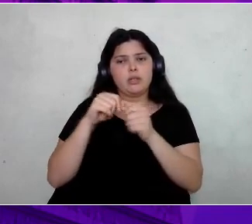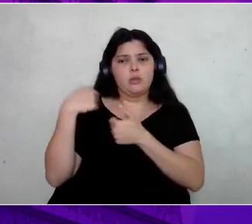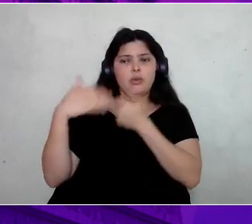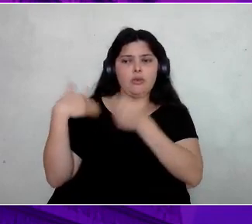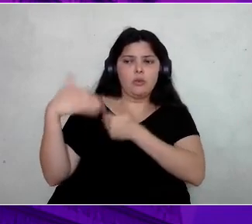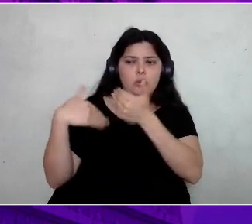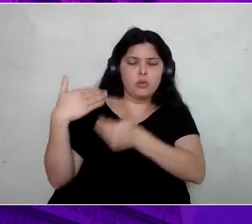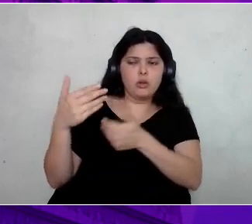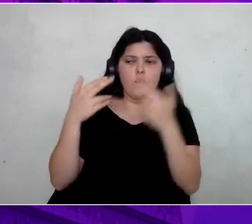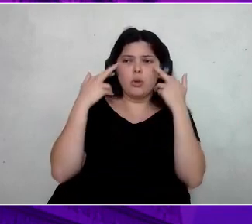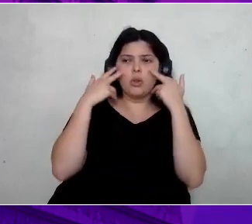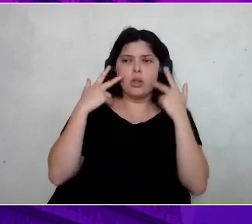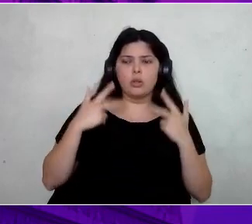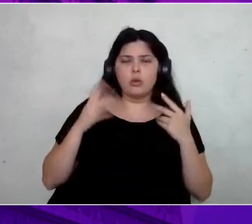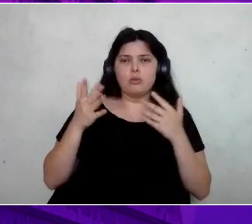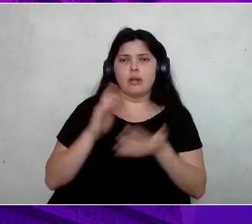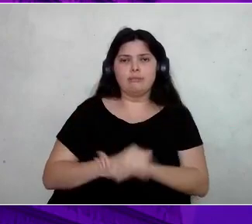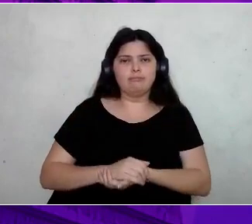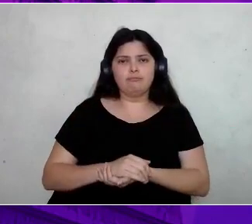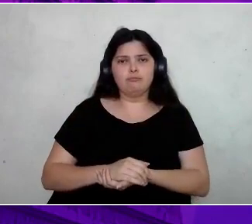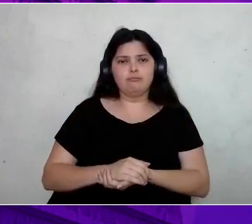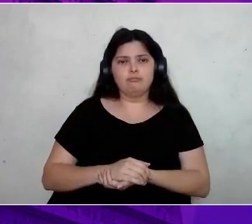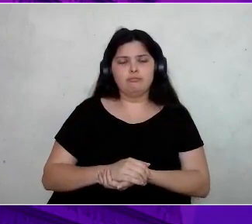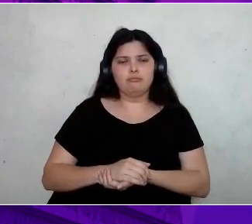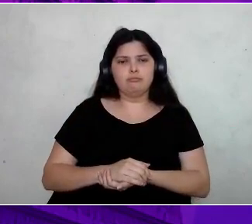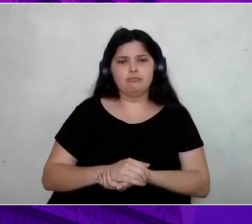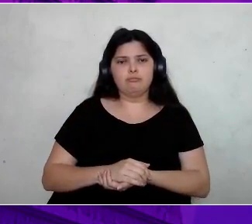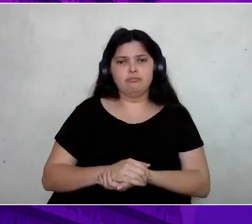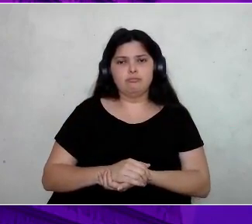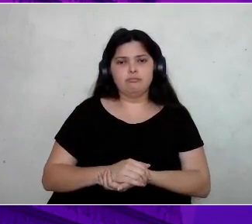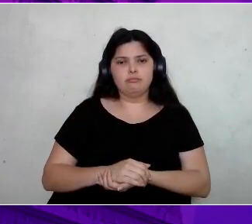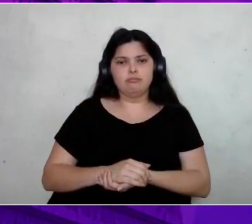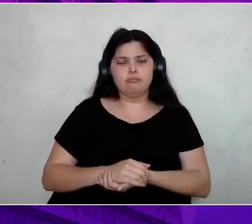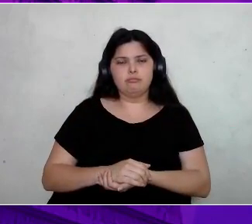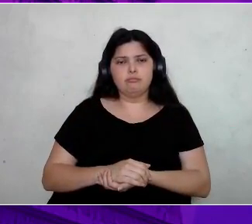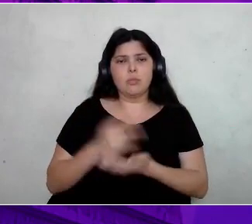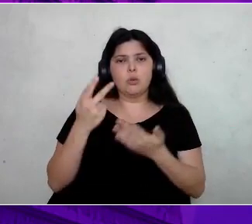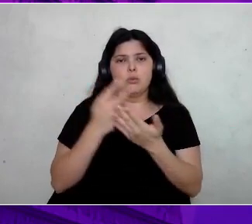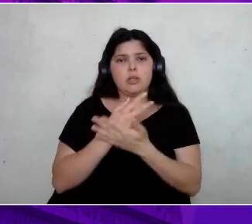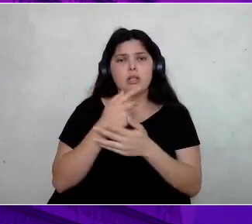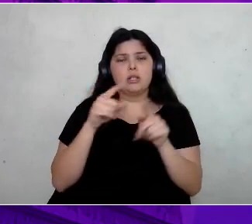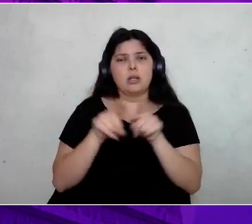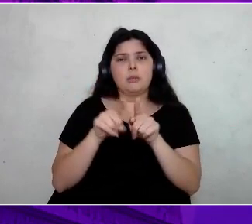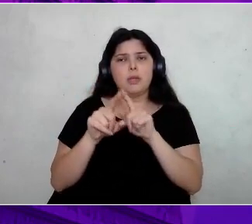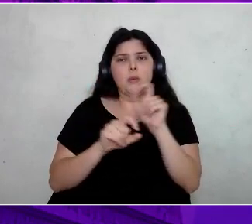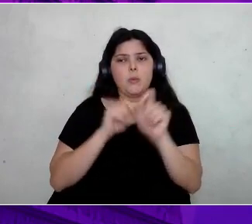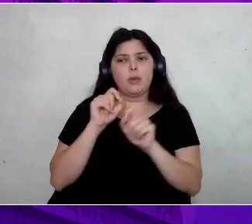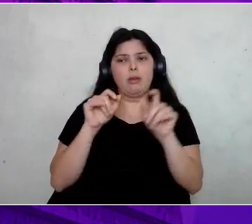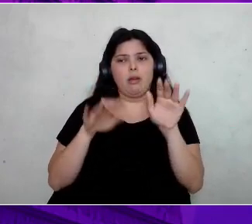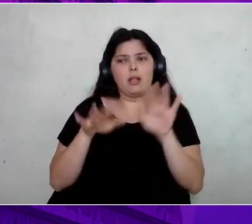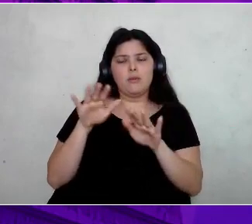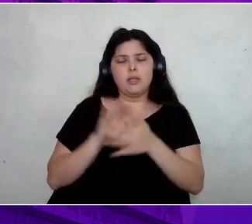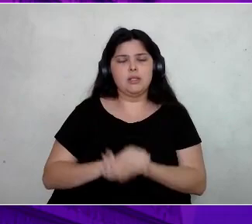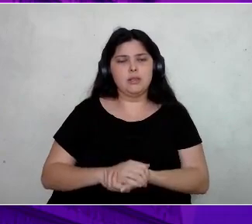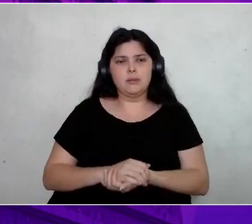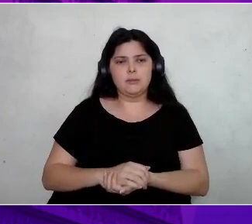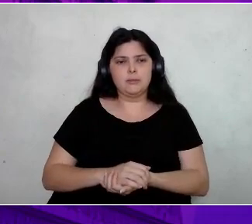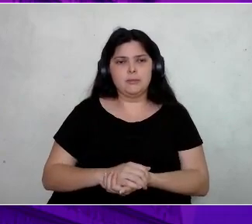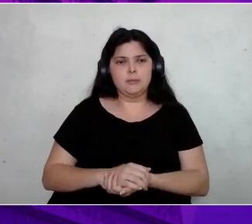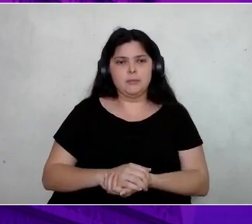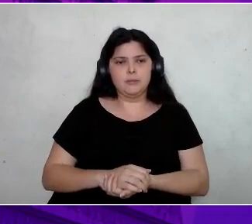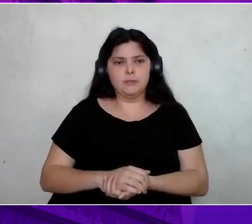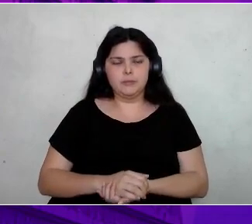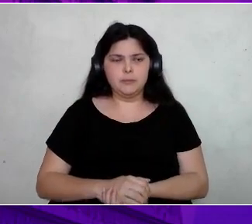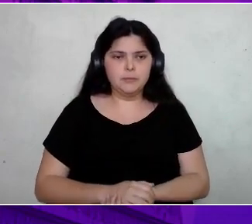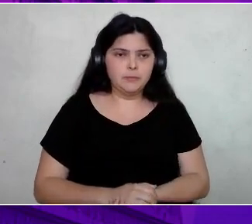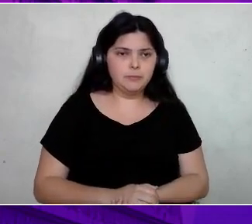acontecem. Tá? Acontece, às vezes, a gente vê de vez em quando, do pessoal